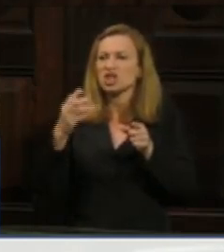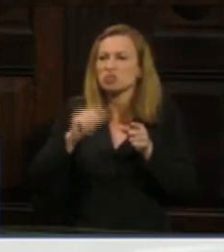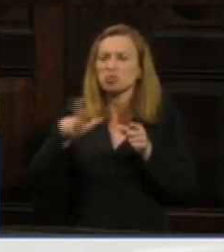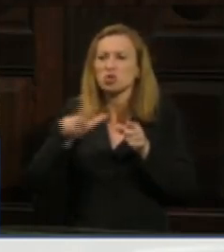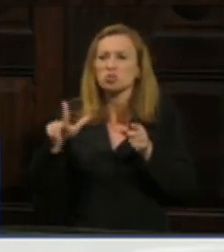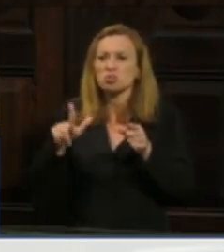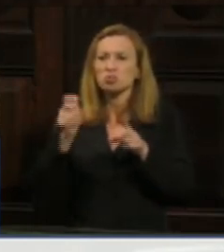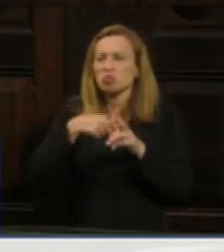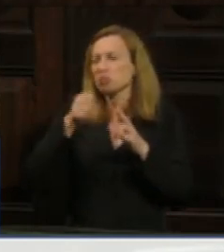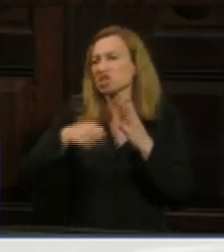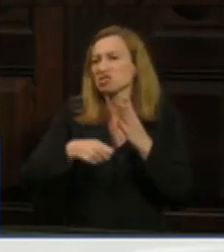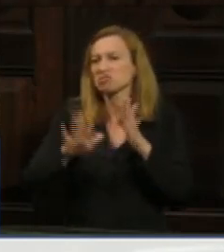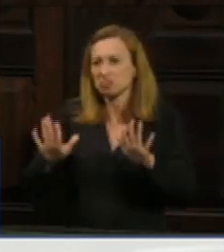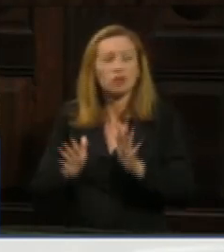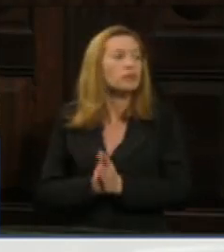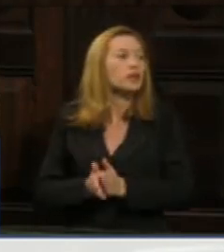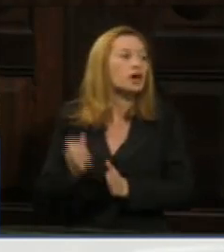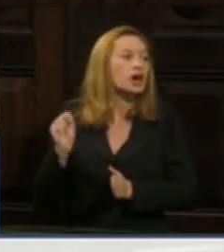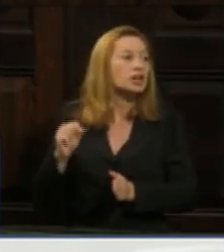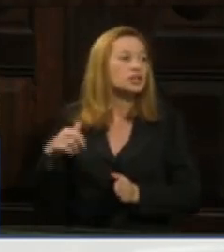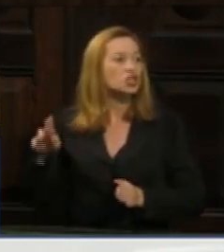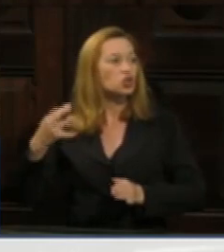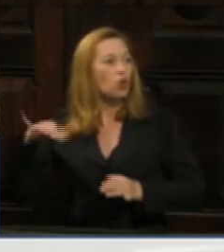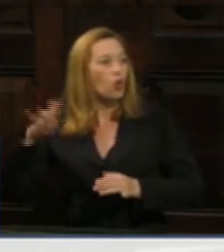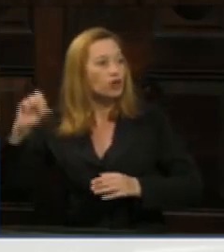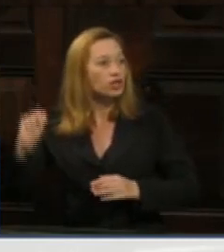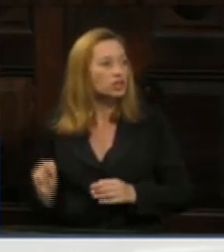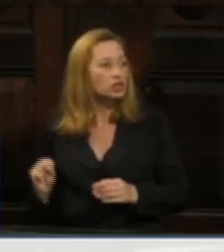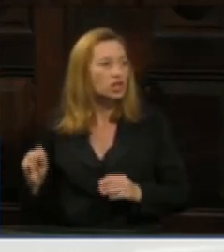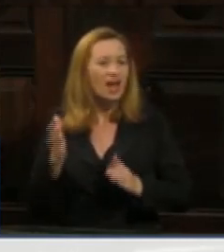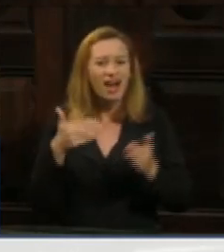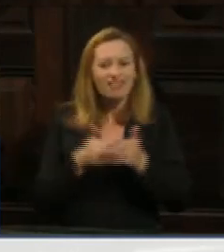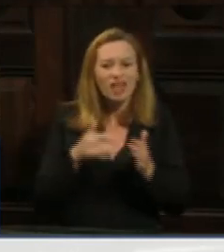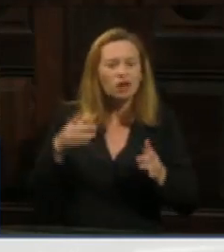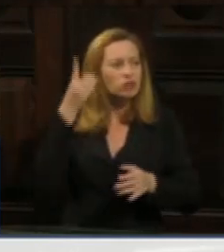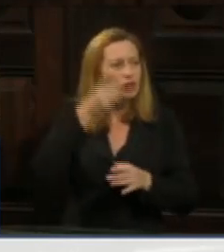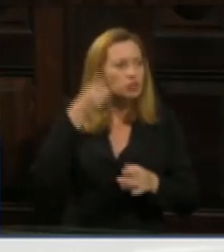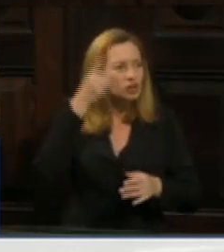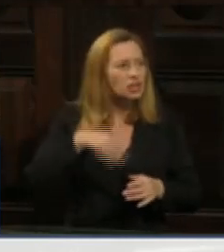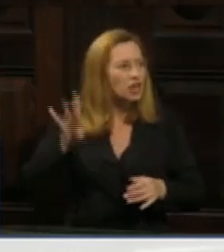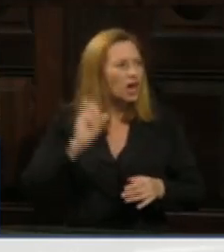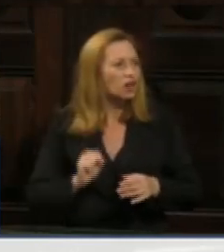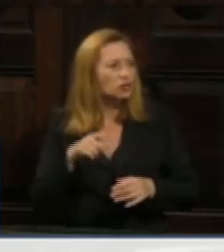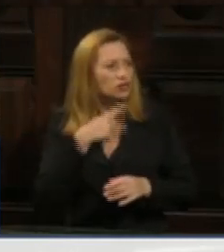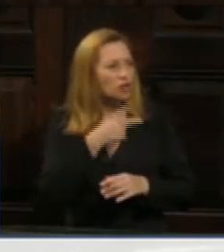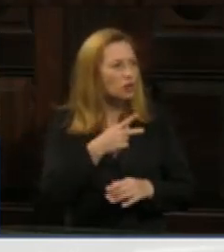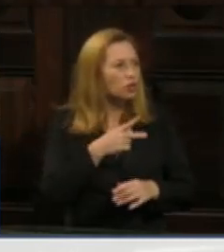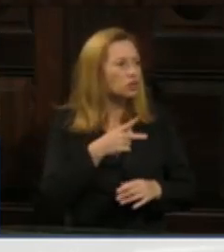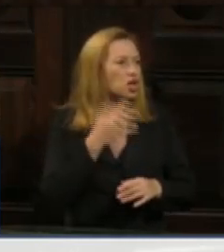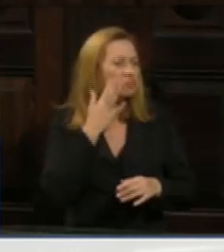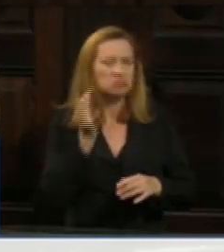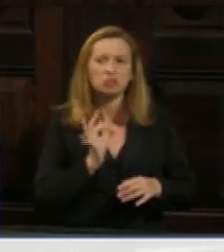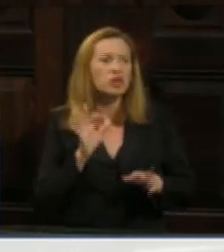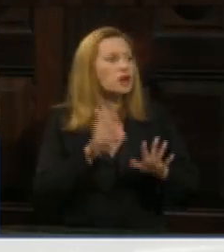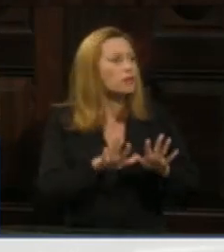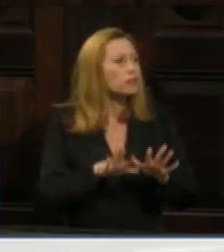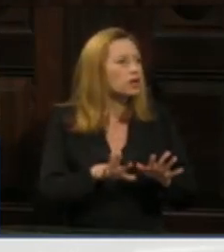dividir essa soma, R$700 mil, por 13 meses, contando os